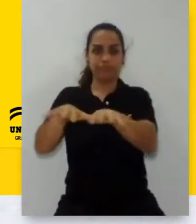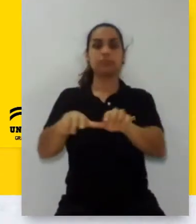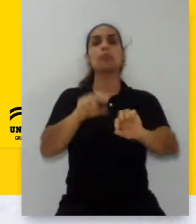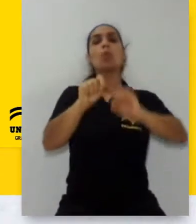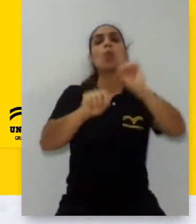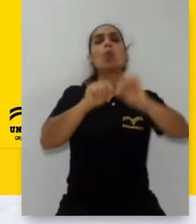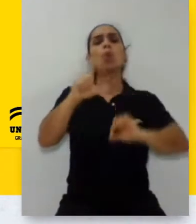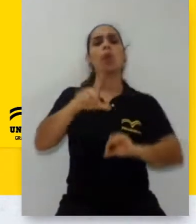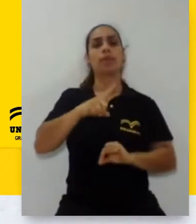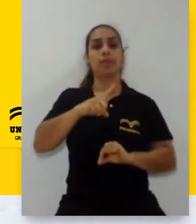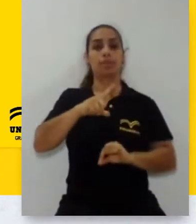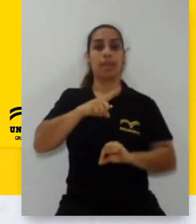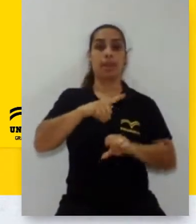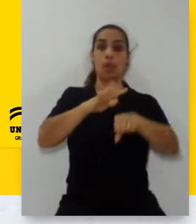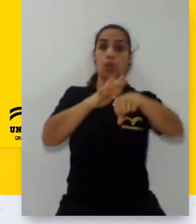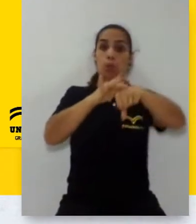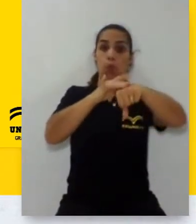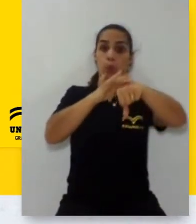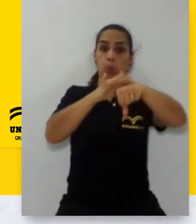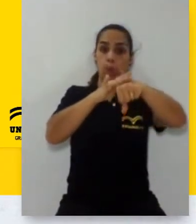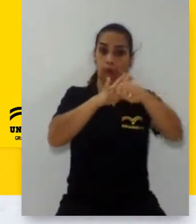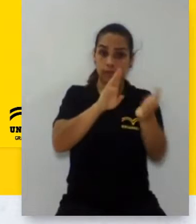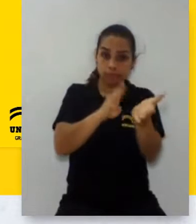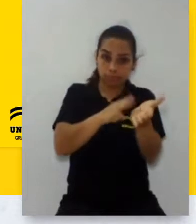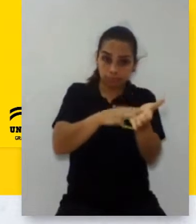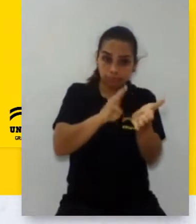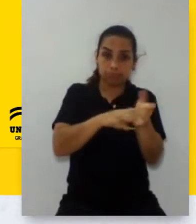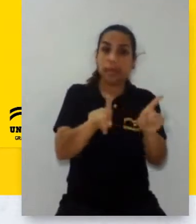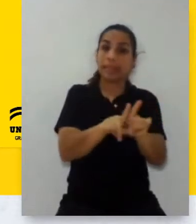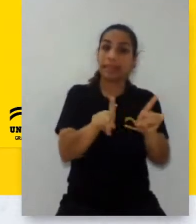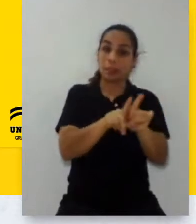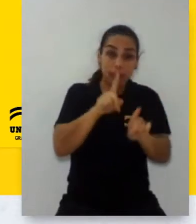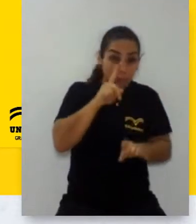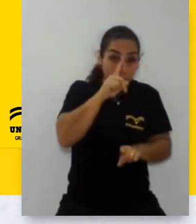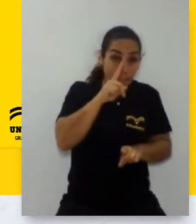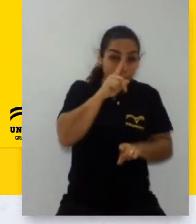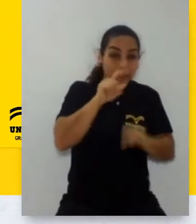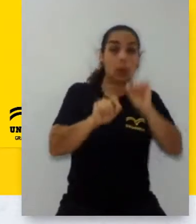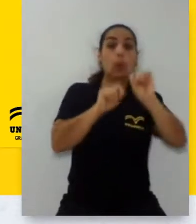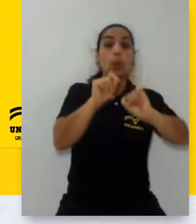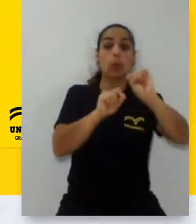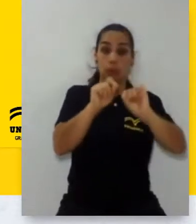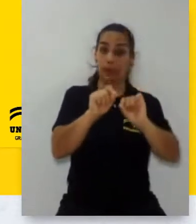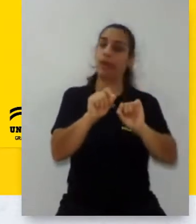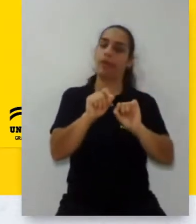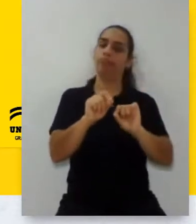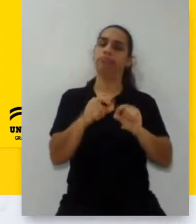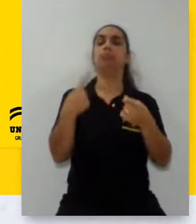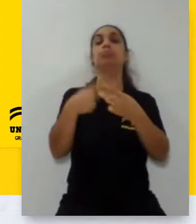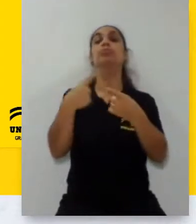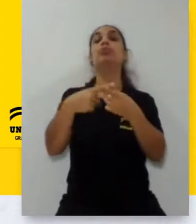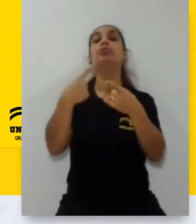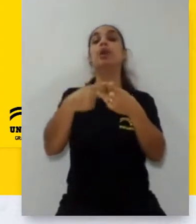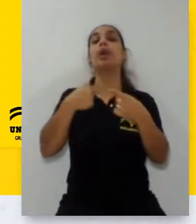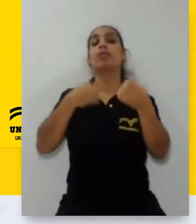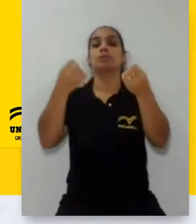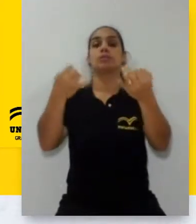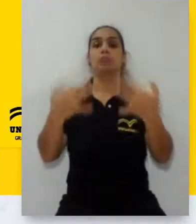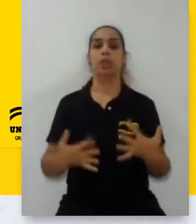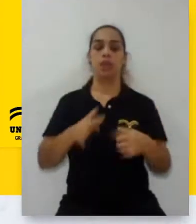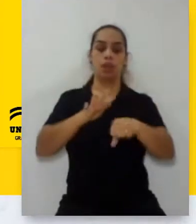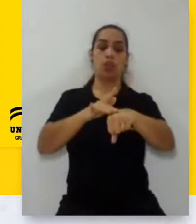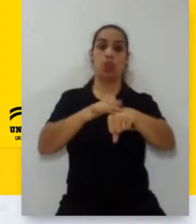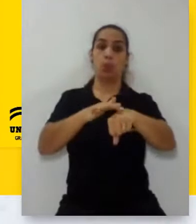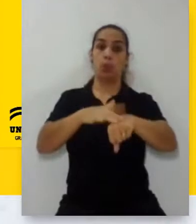Então, eu gostaria de deixar isso bem claro. Por quê? Porque eu coloquei para vocês doenças do coração, a cardiopatia, ou o AVC, que é o acidente